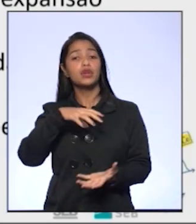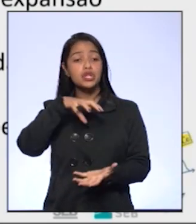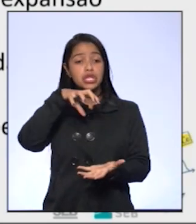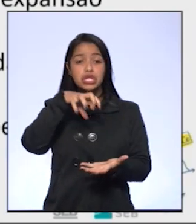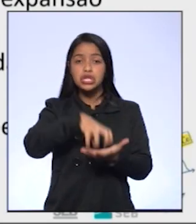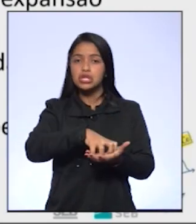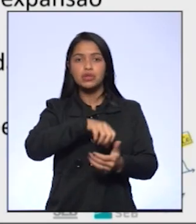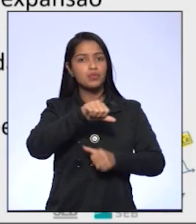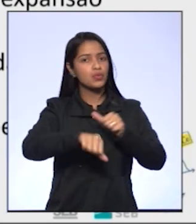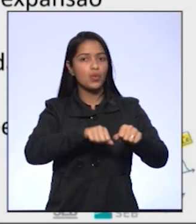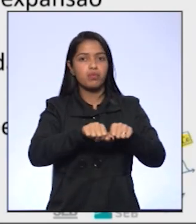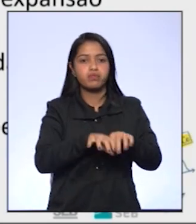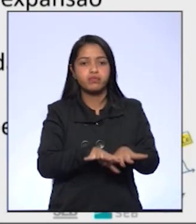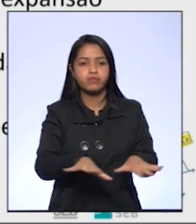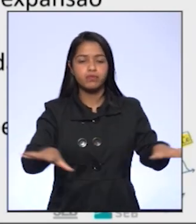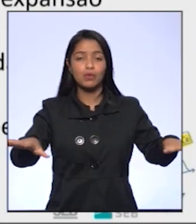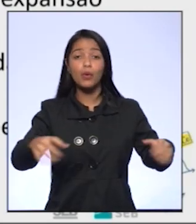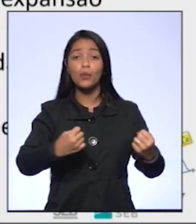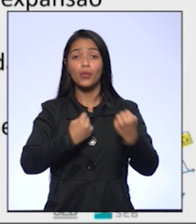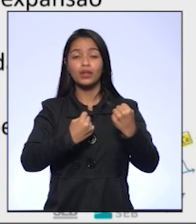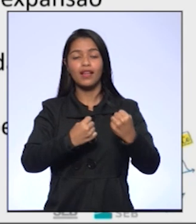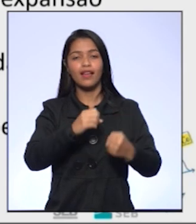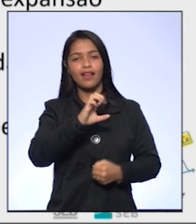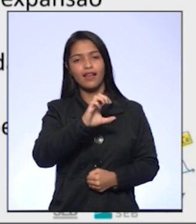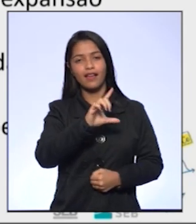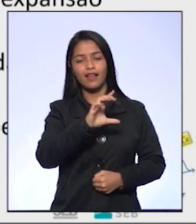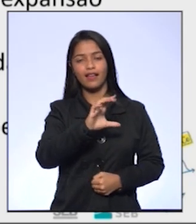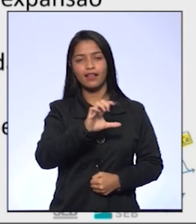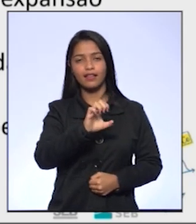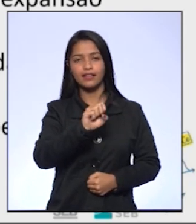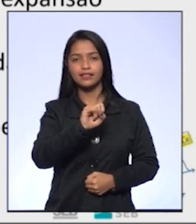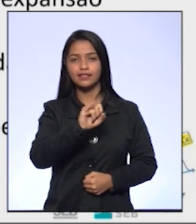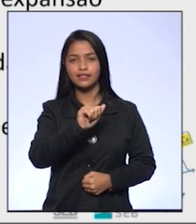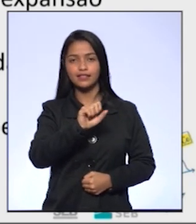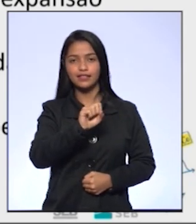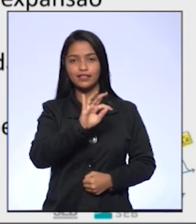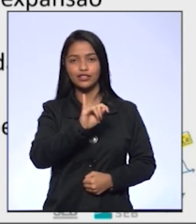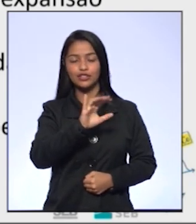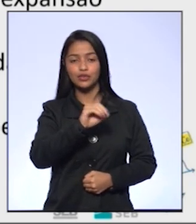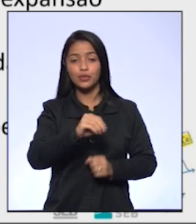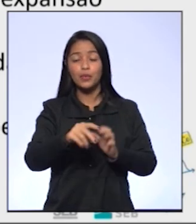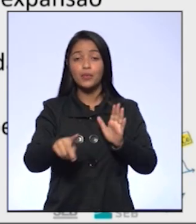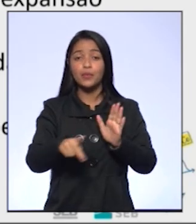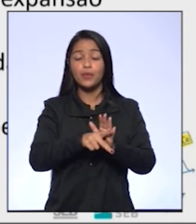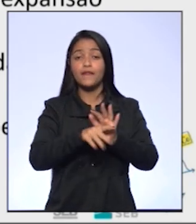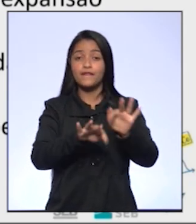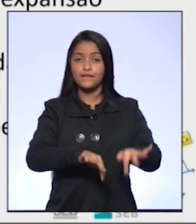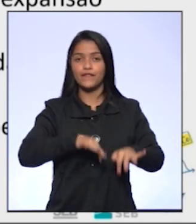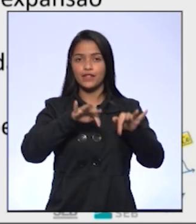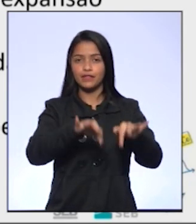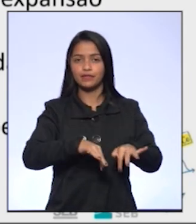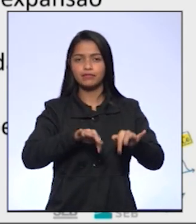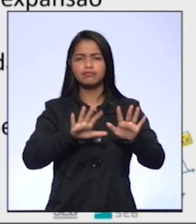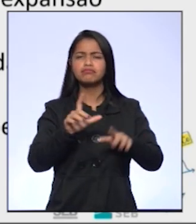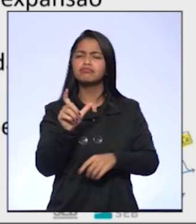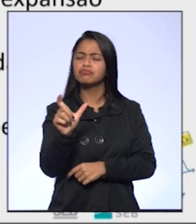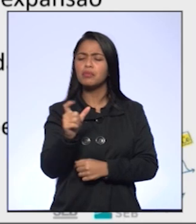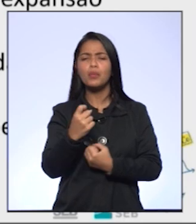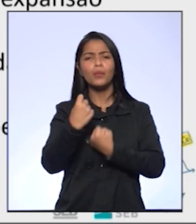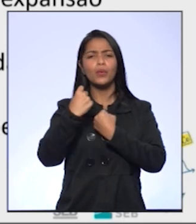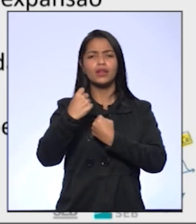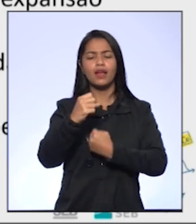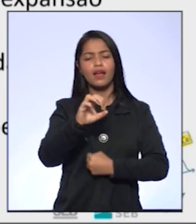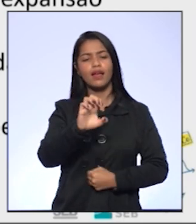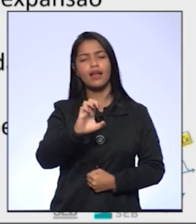Descentralização do poder eclesiástico produzido pelo feudalismo. Gente, poder... Aí, ó, de novo, palavra complicada. O que é poder